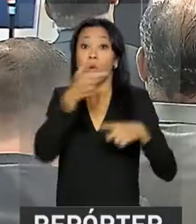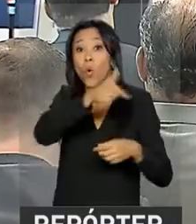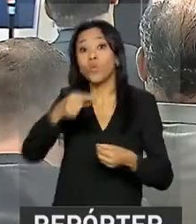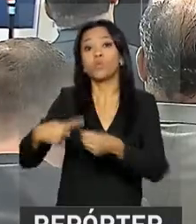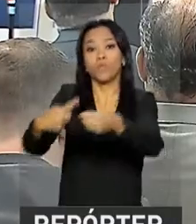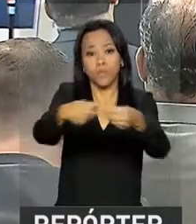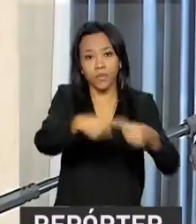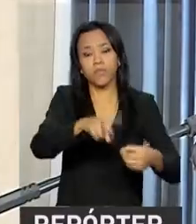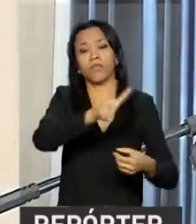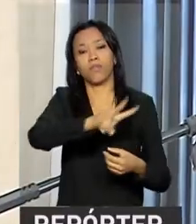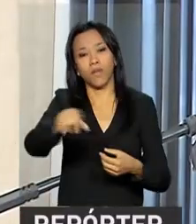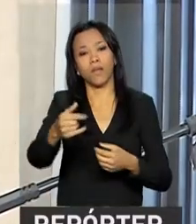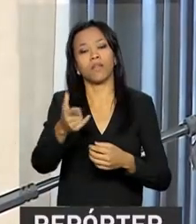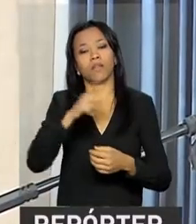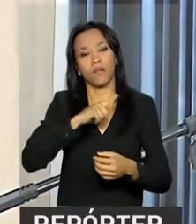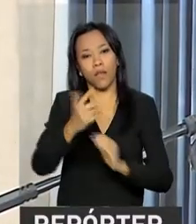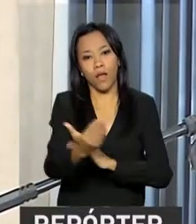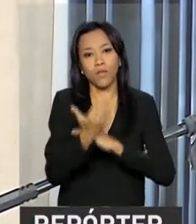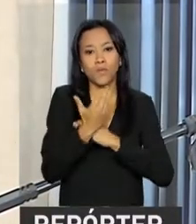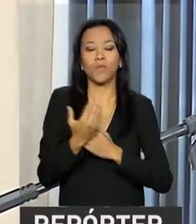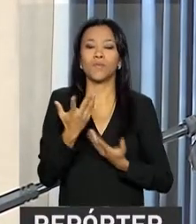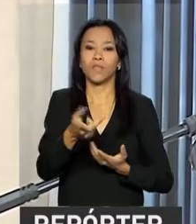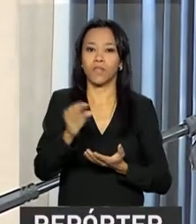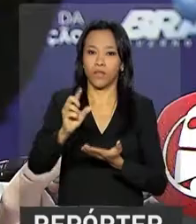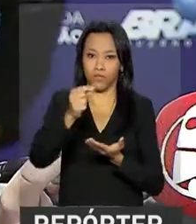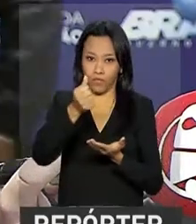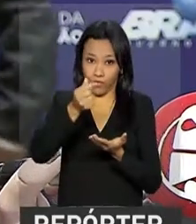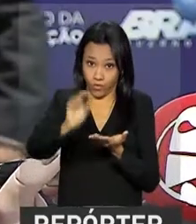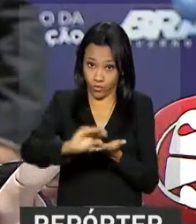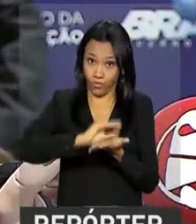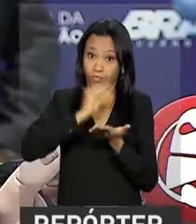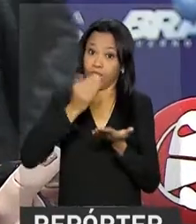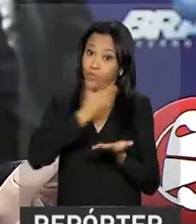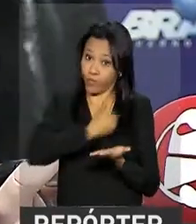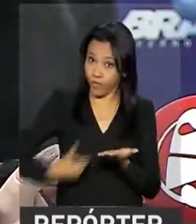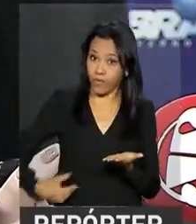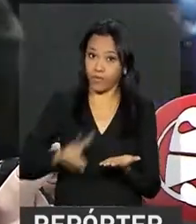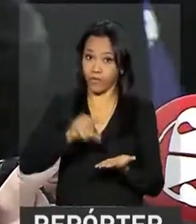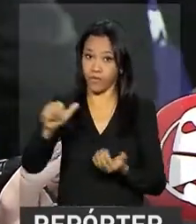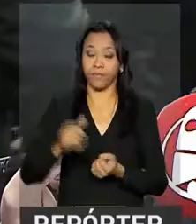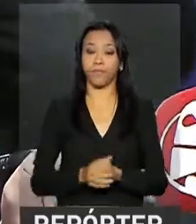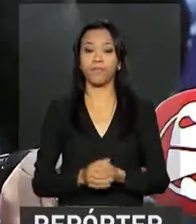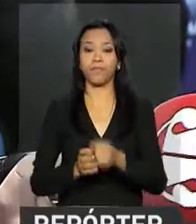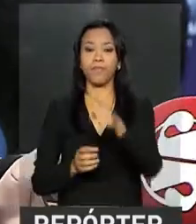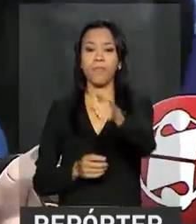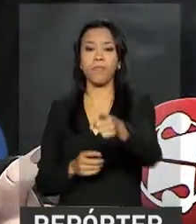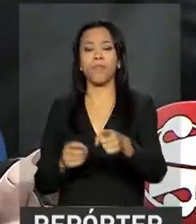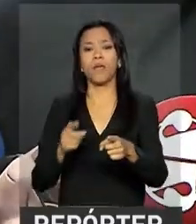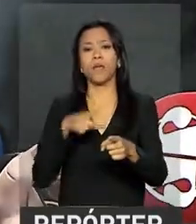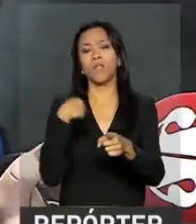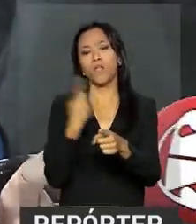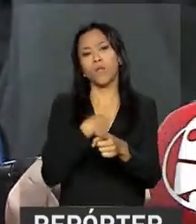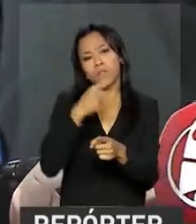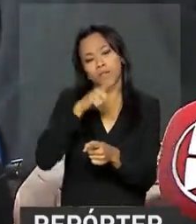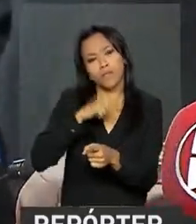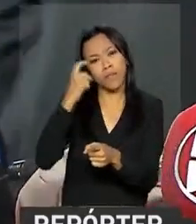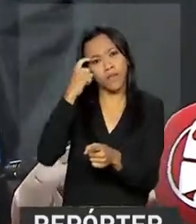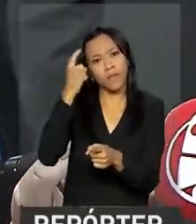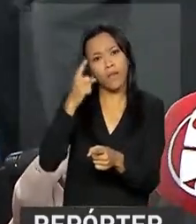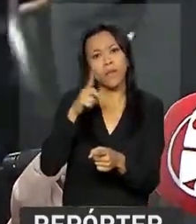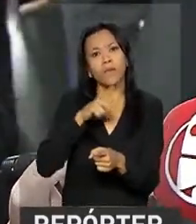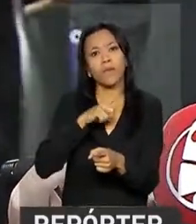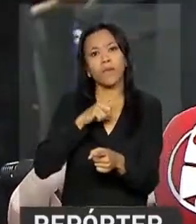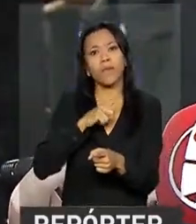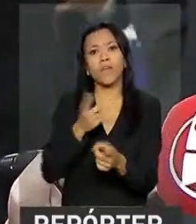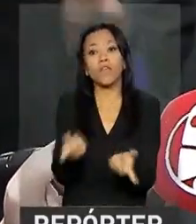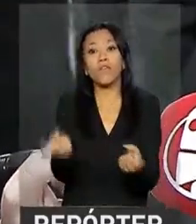ser contemplados com recursos do Ministério da Educação. A lógica de fazer com que a gente tenha restabelecido